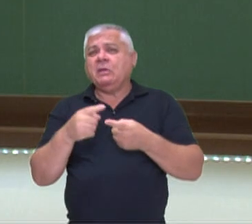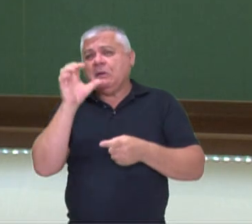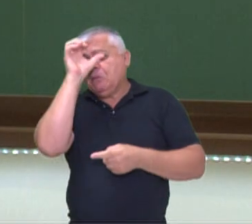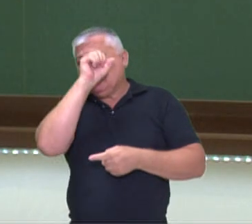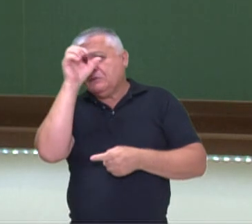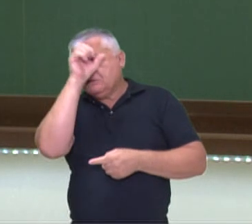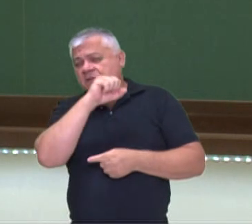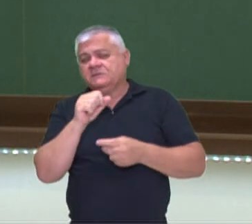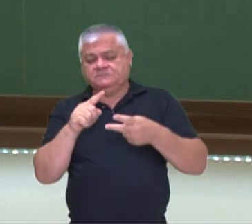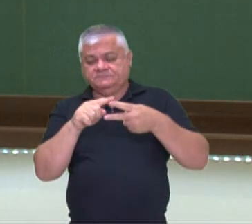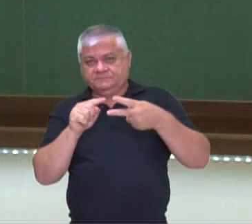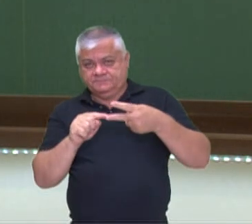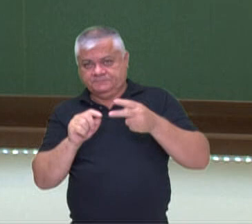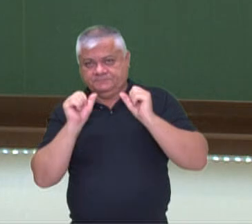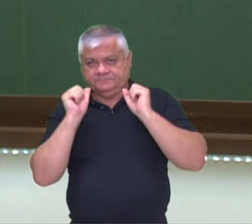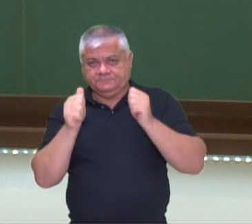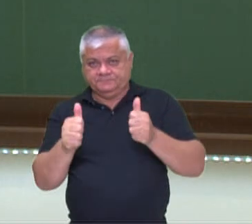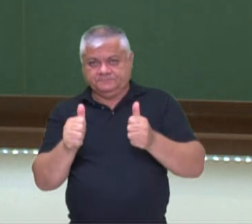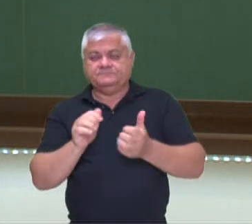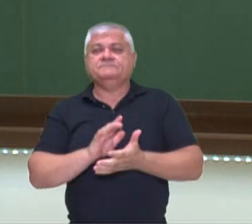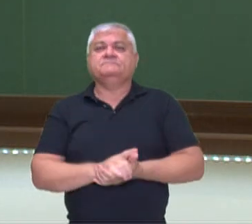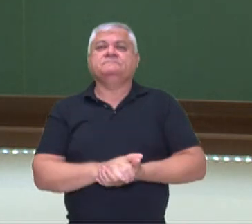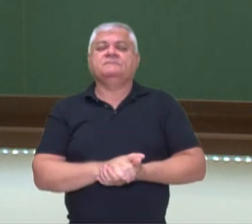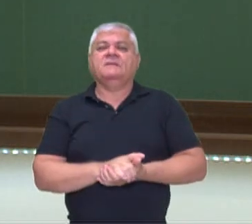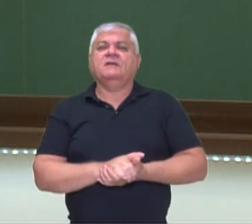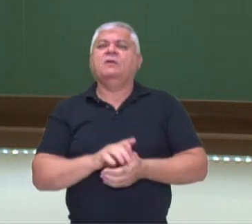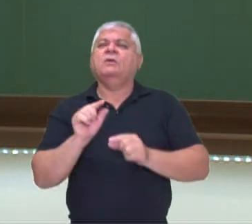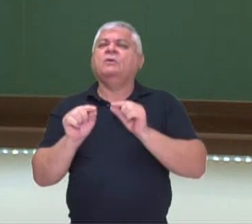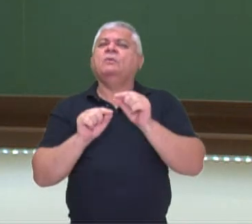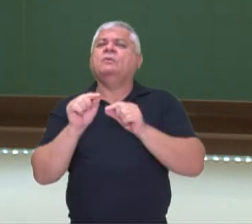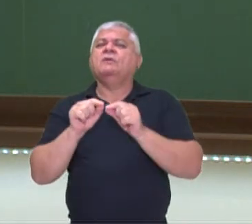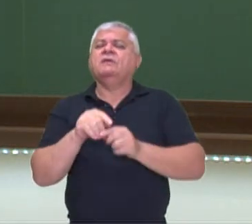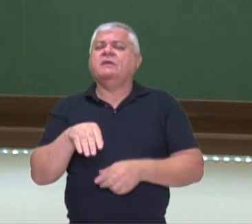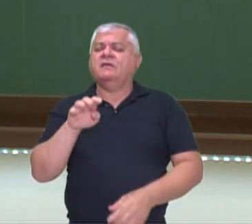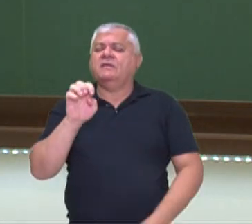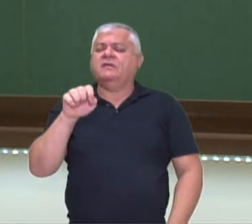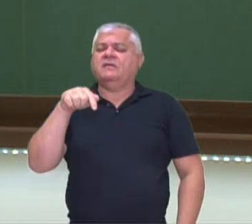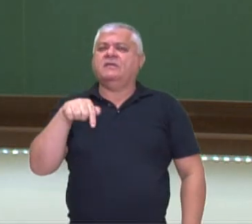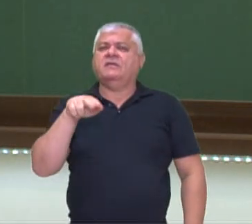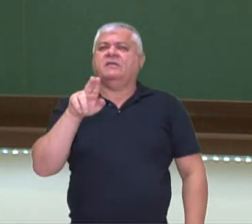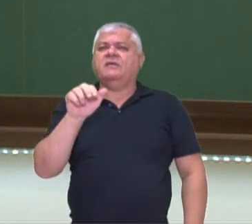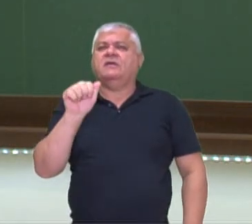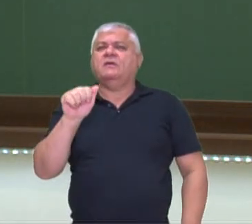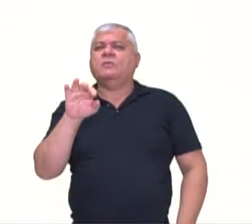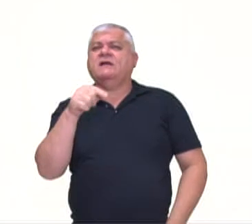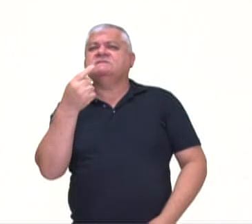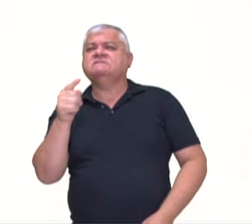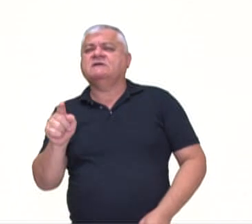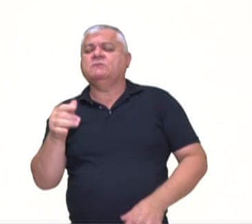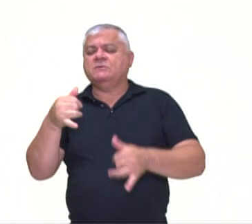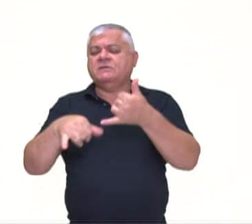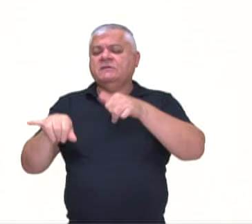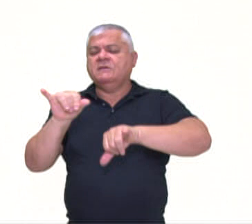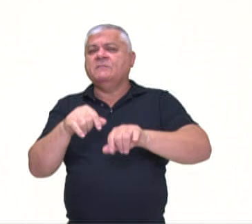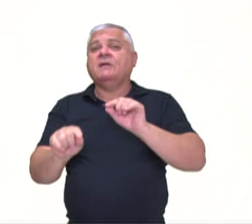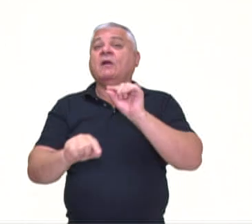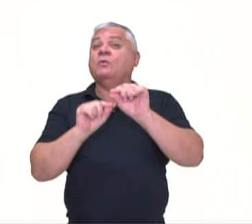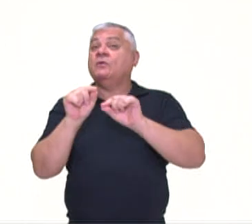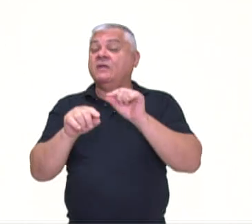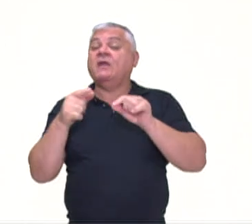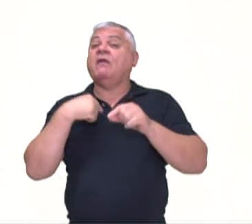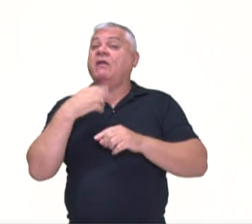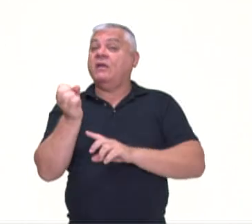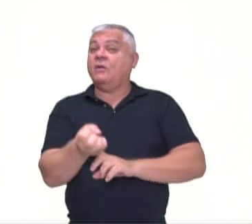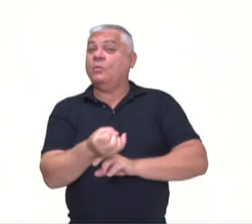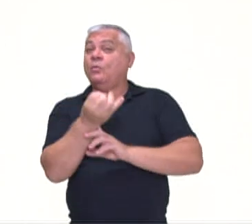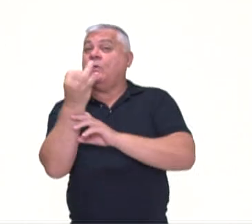então? Vejam só, o que vem a ser uma equação química? As equações, elas são representações